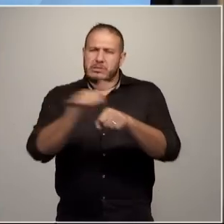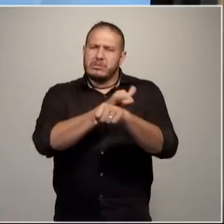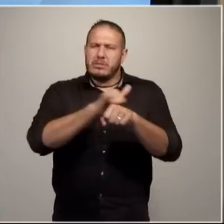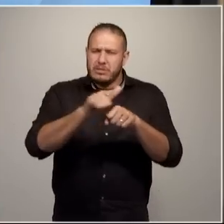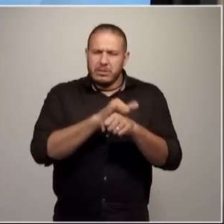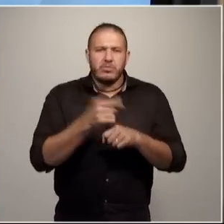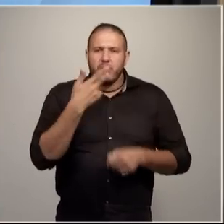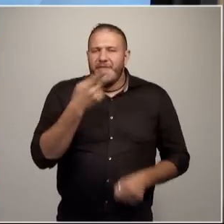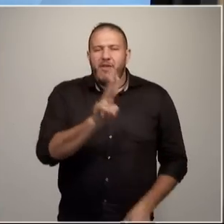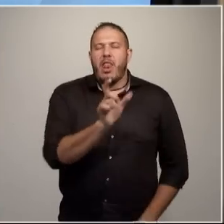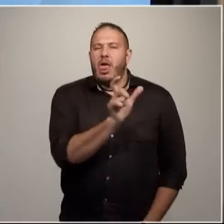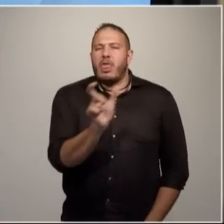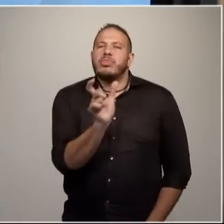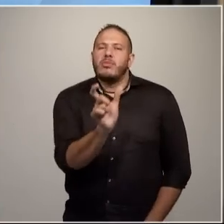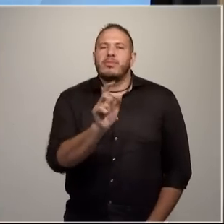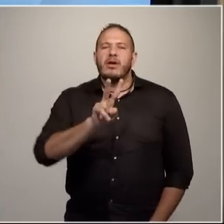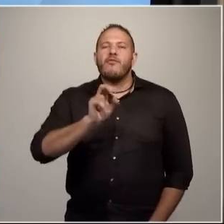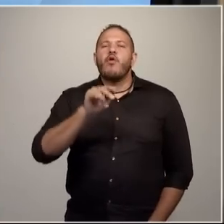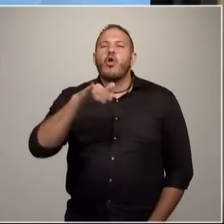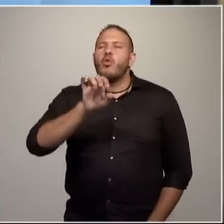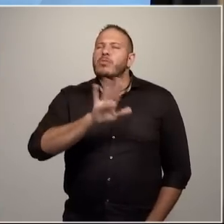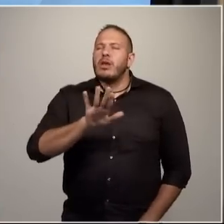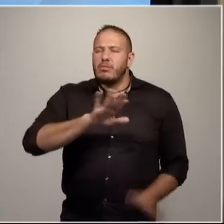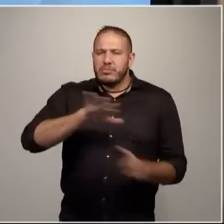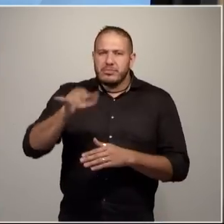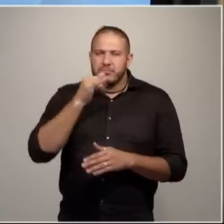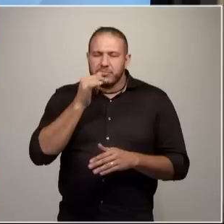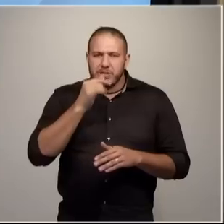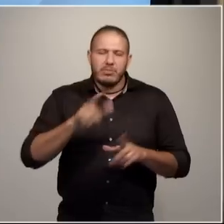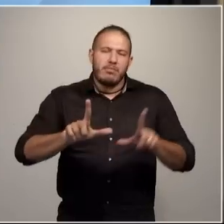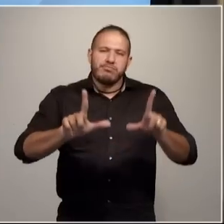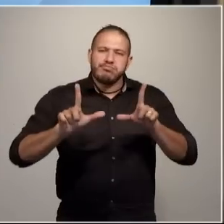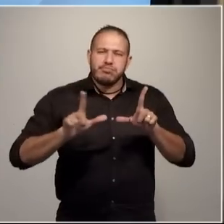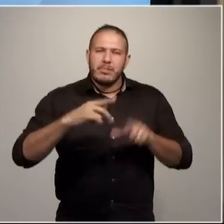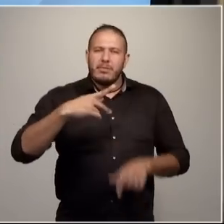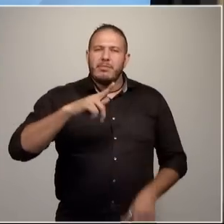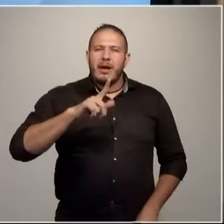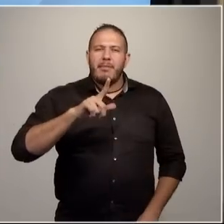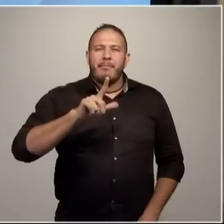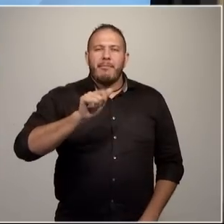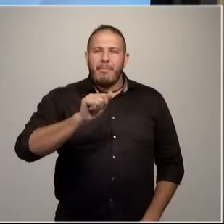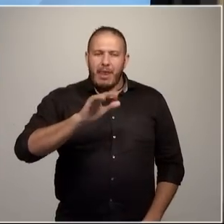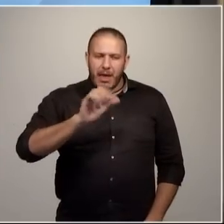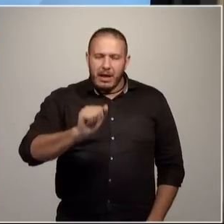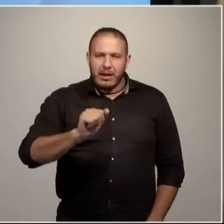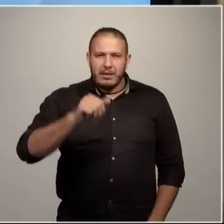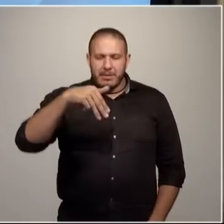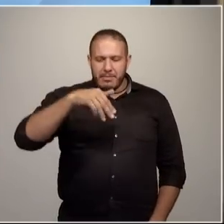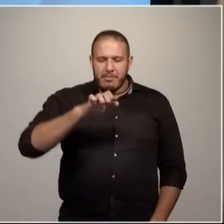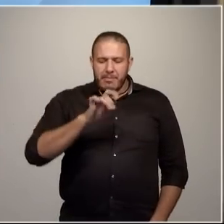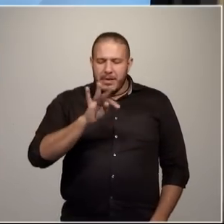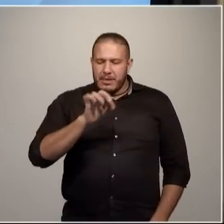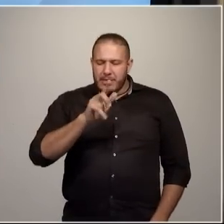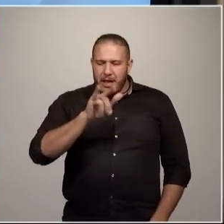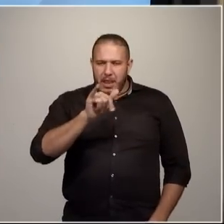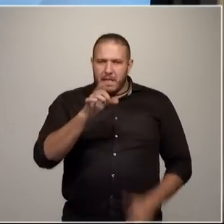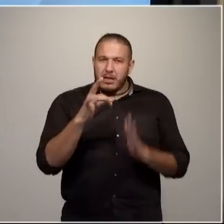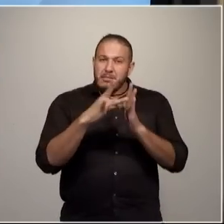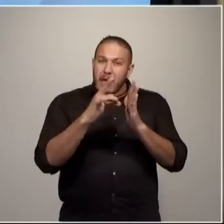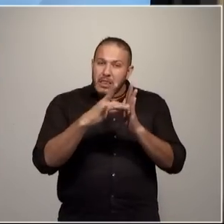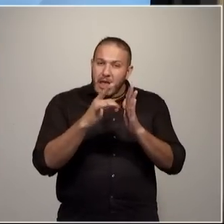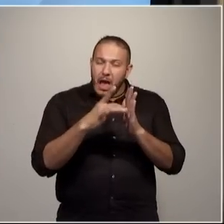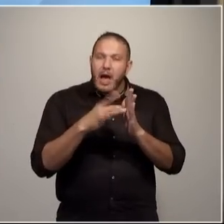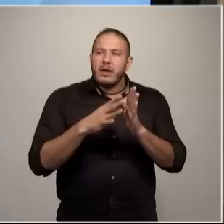volume. Imagine que eu tenho uma placa bidimensional, uma placa metálica, plana, com uma